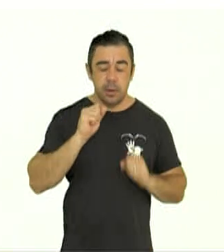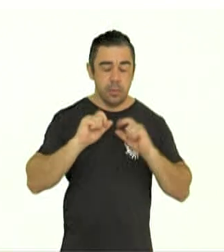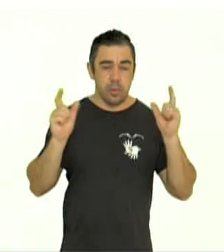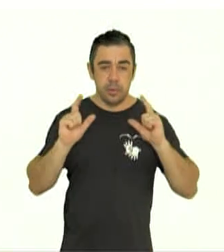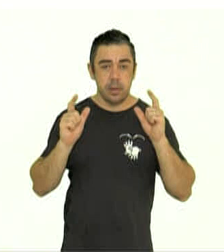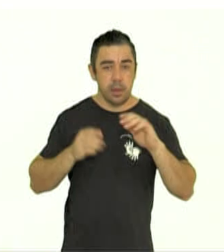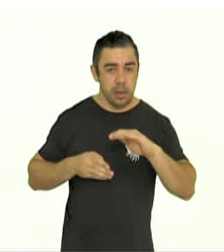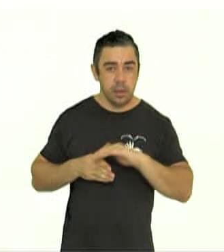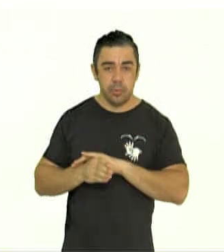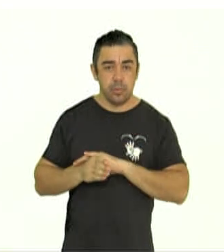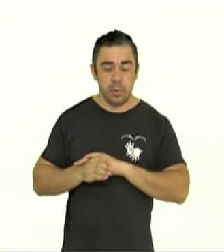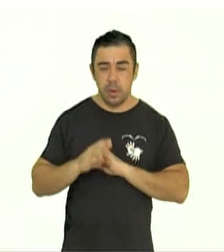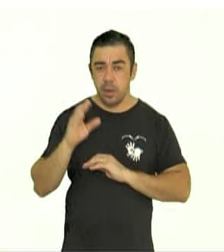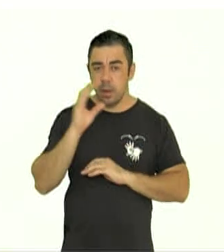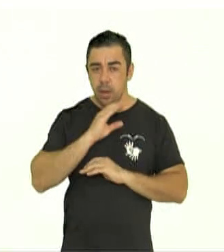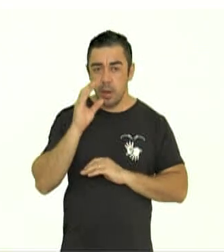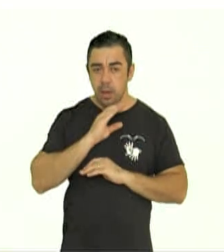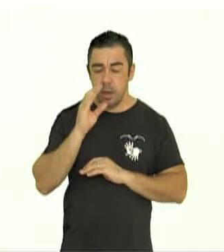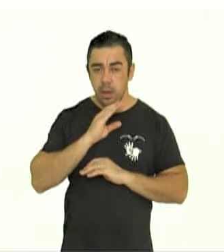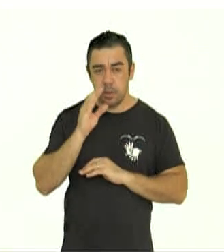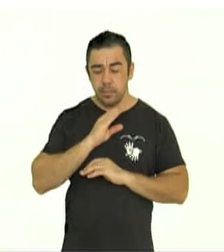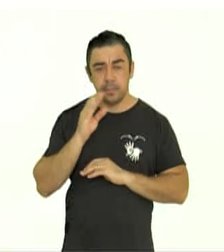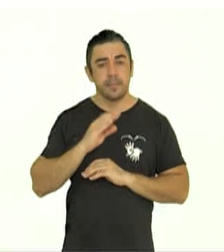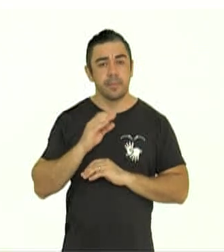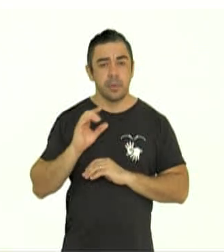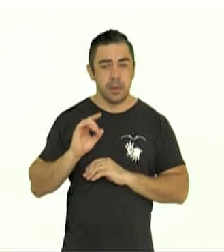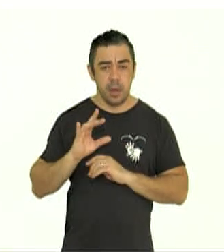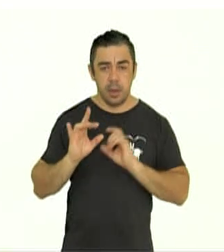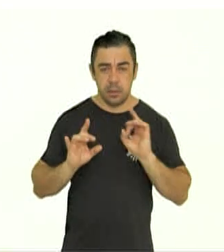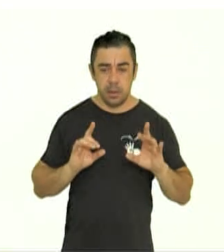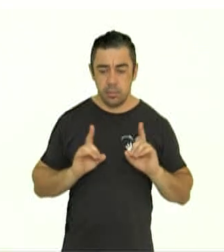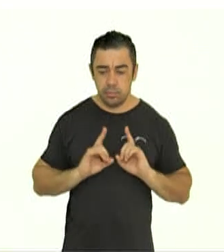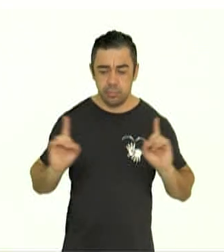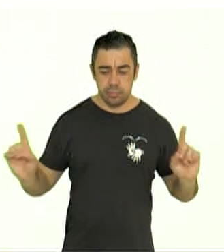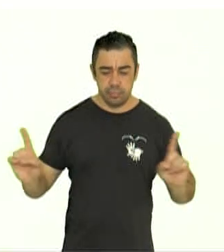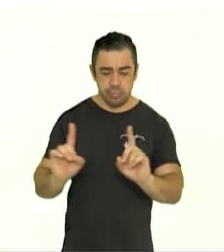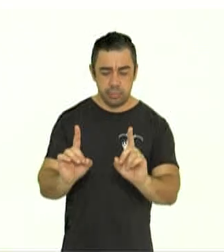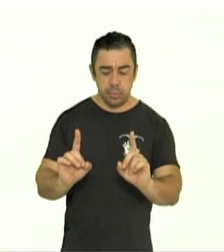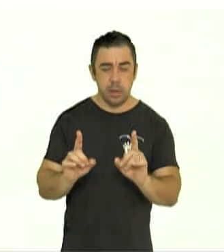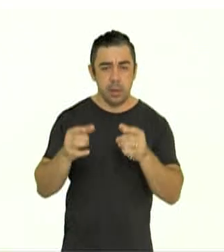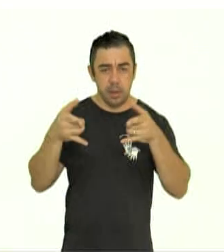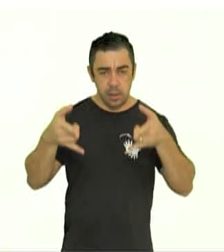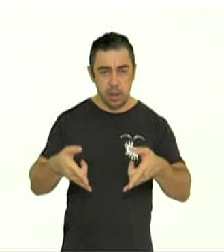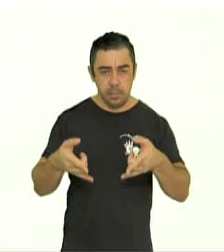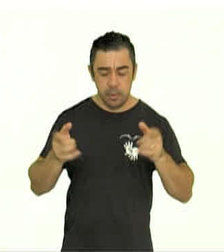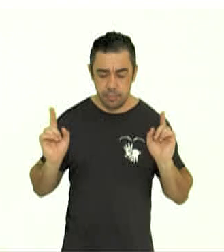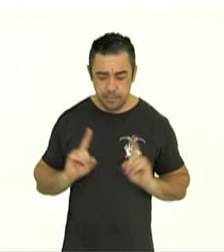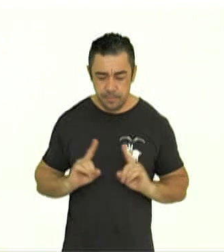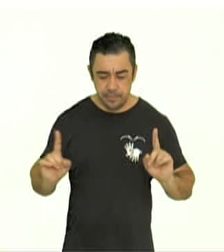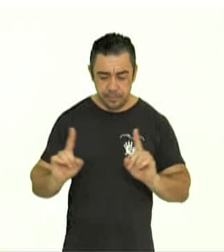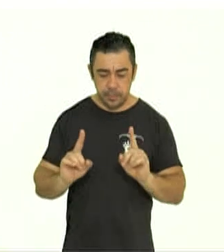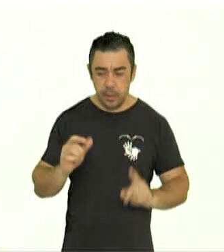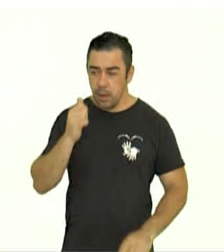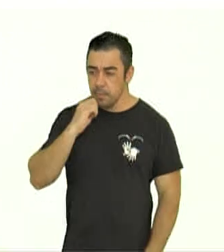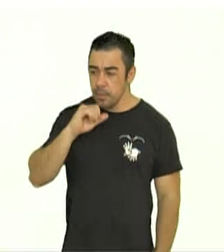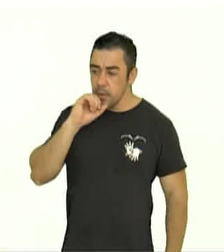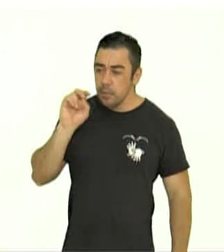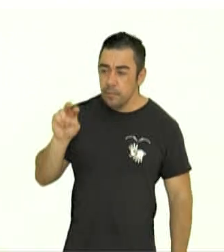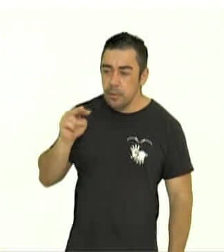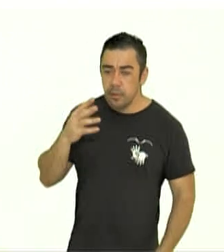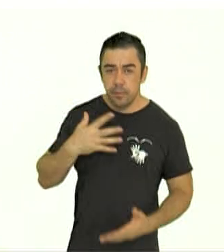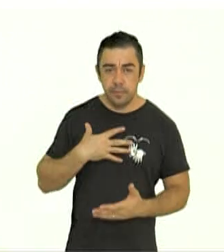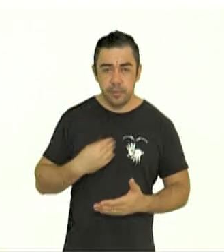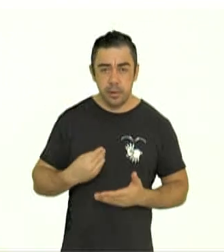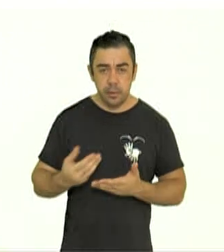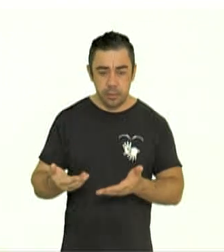violenta. Passos rápidos, decididos, cada um se dirige a um lado da cama, como espaldar alto. A mãe vê o filho ser